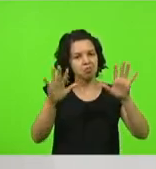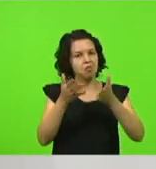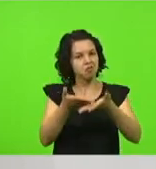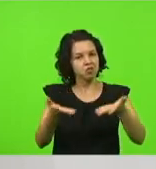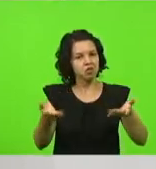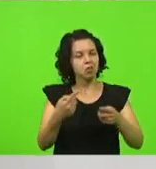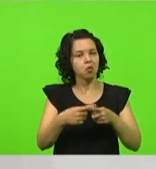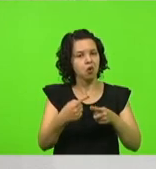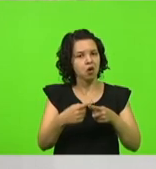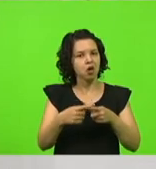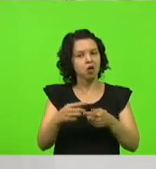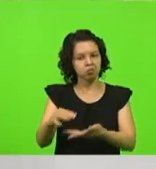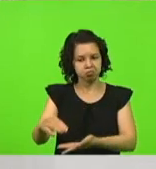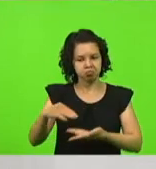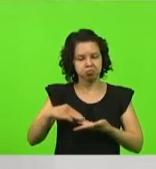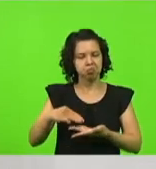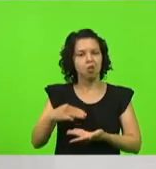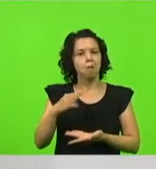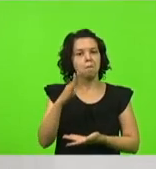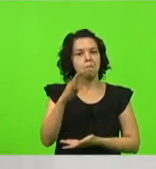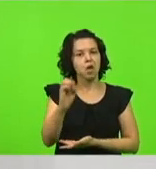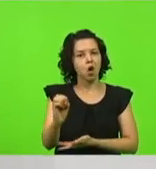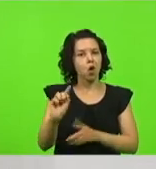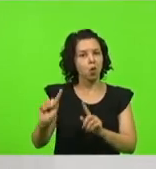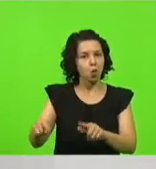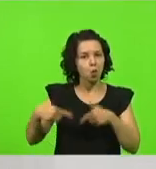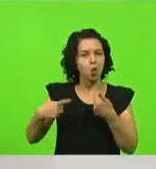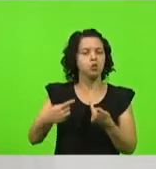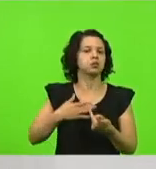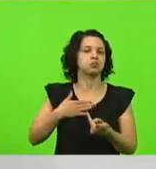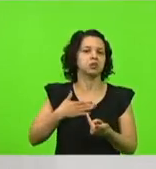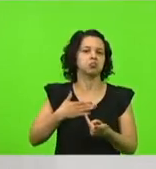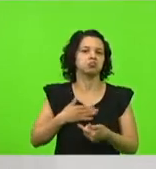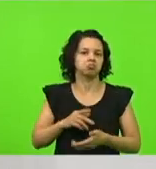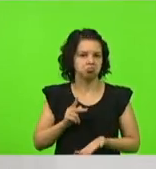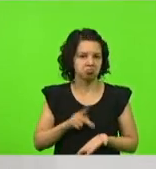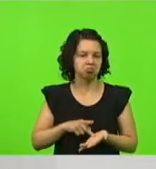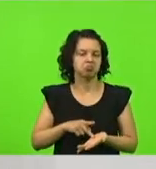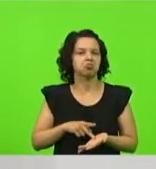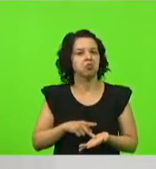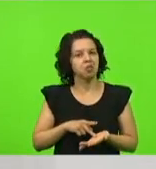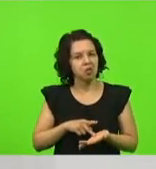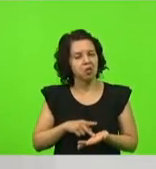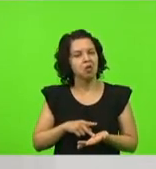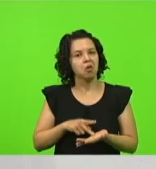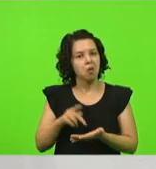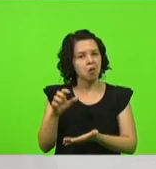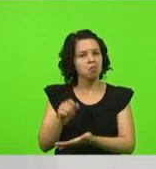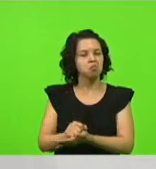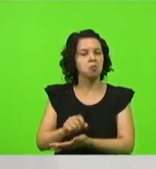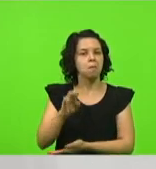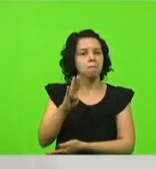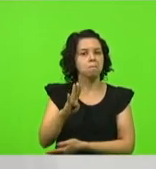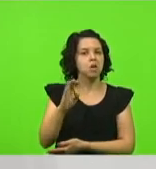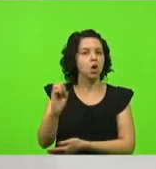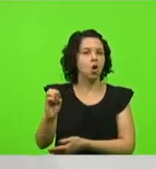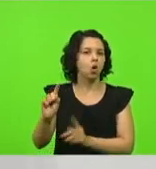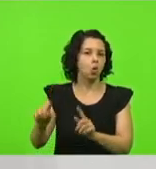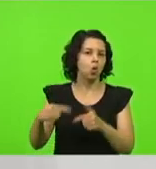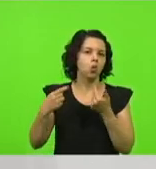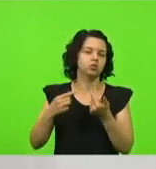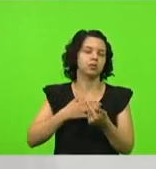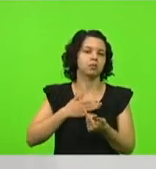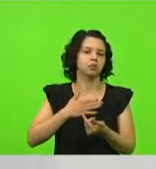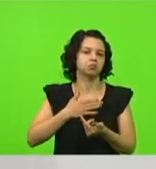um boletim de ocorrência registrado contra mim. Exatamente, fui registrar um boletim de ocorrência contra mim. Sabe por